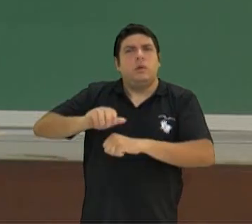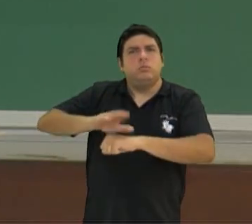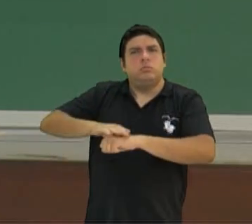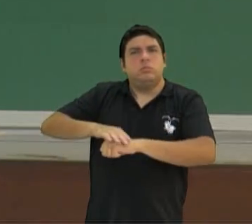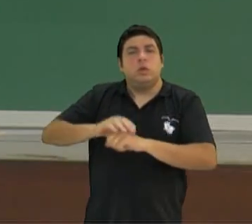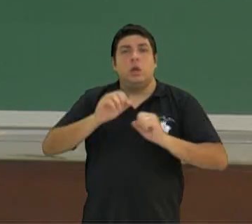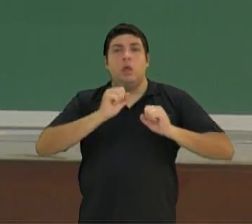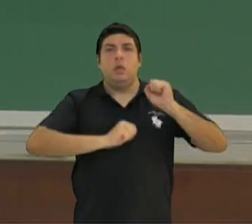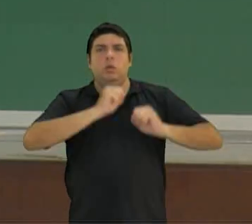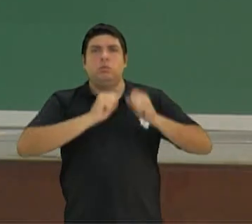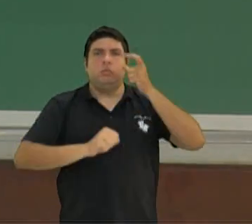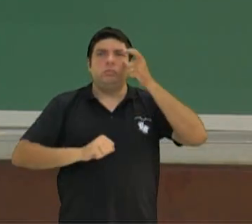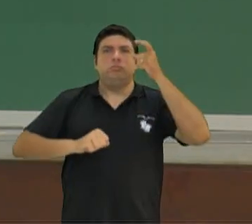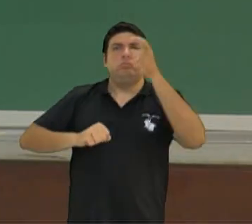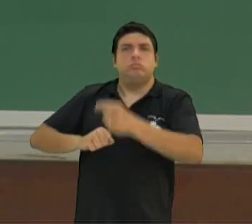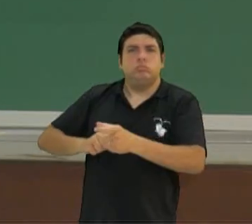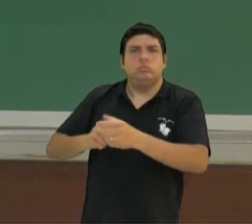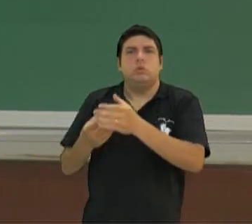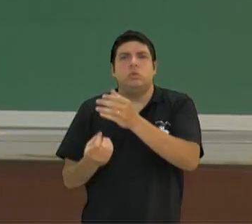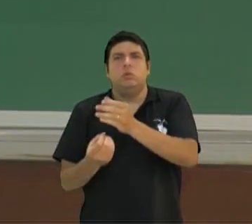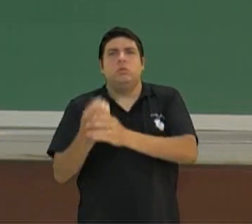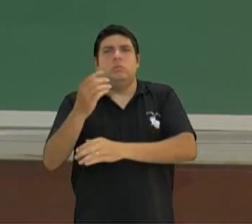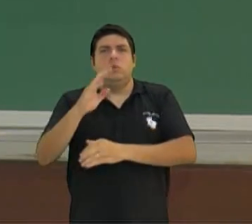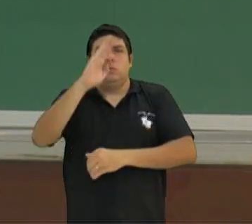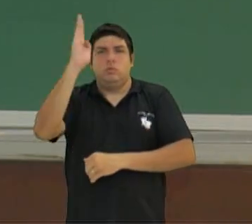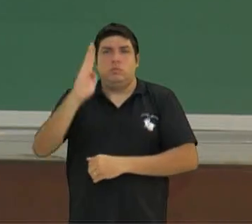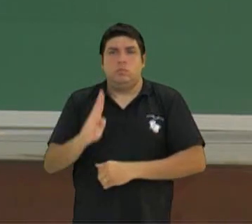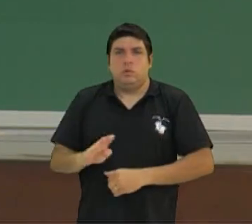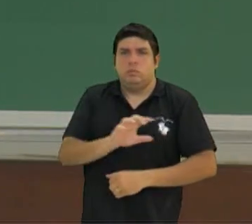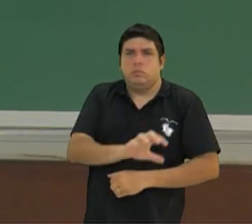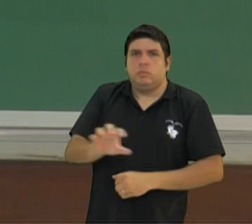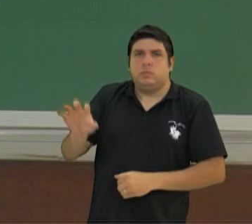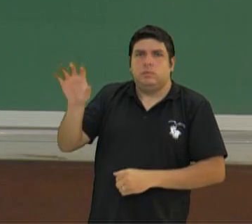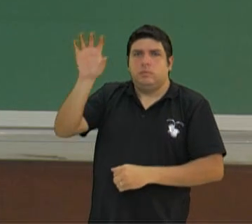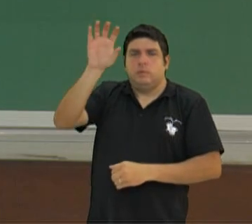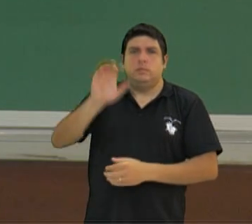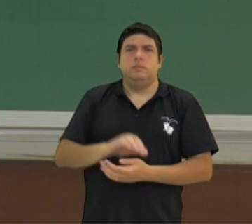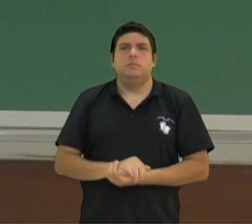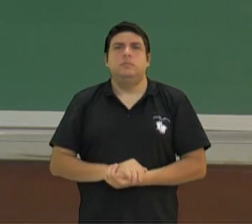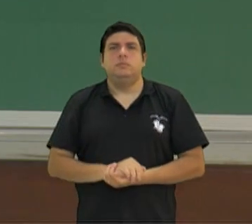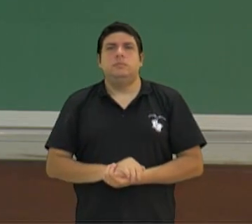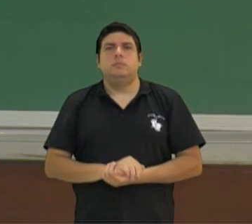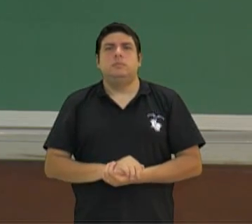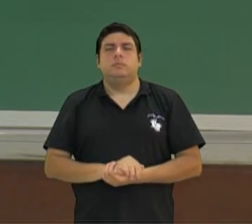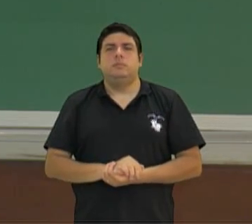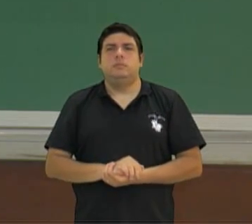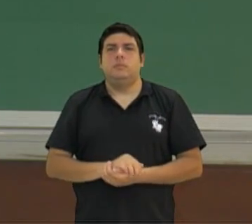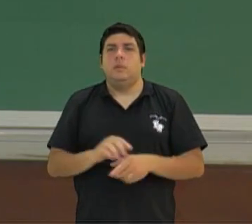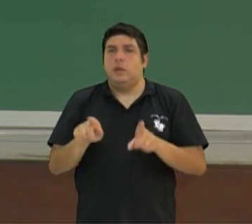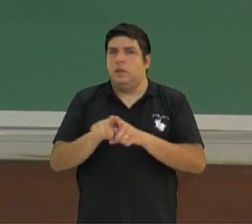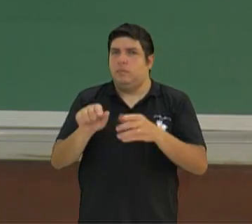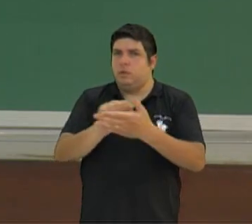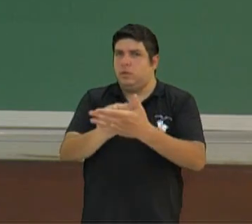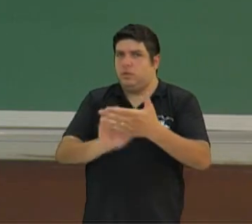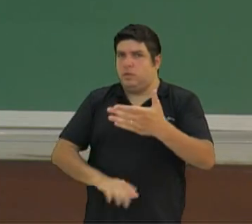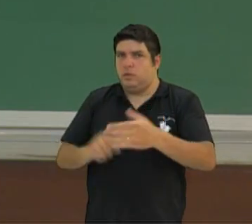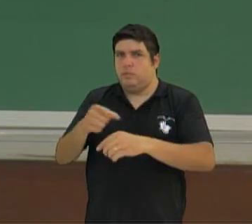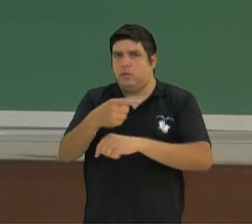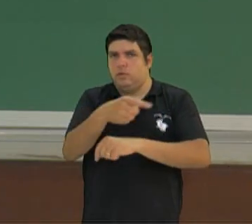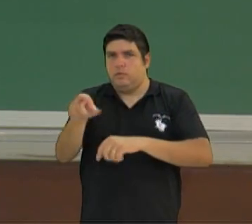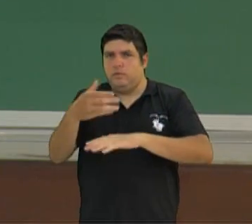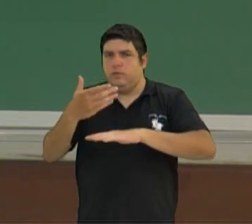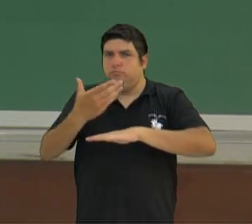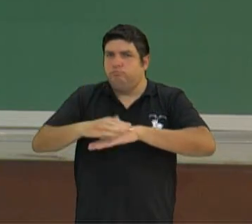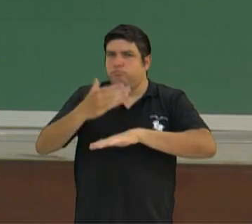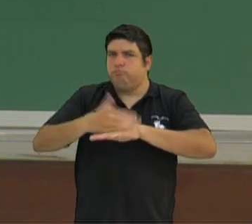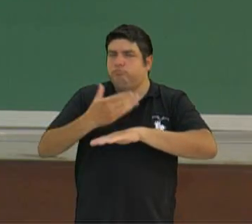as indústrias a se instalarem em outras partes do Brasil, certo? Continuando lá com a nossa ideia de atividades aí para vocês